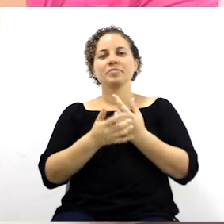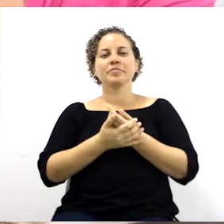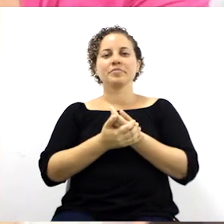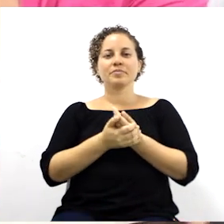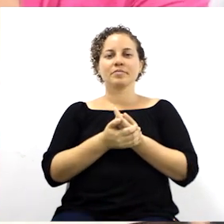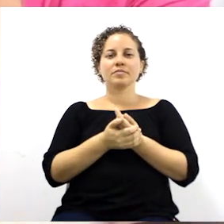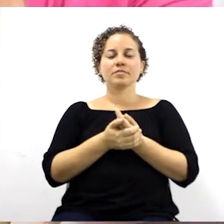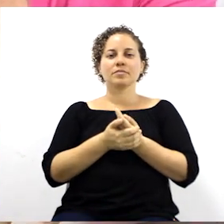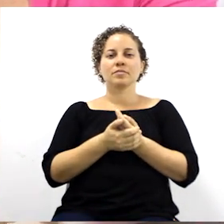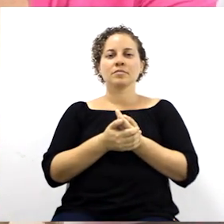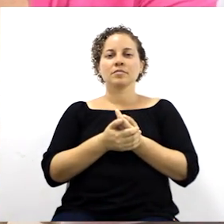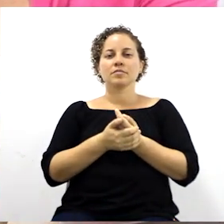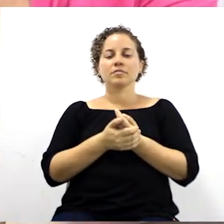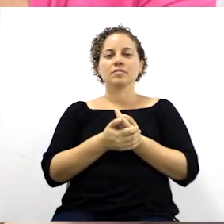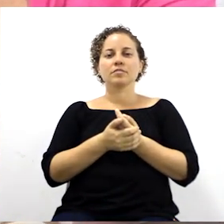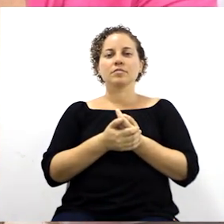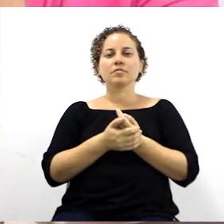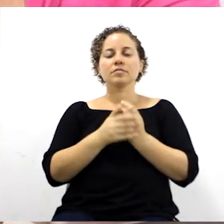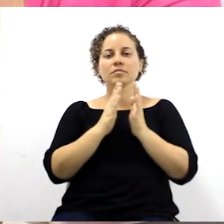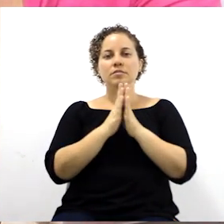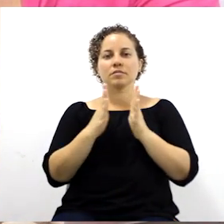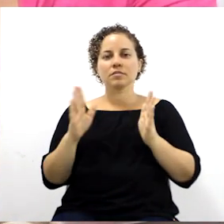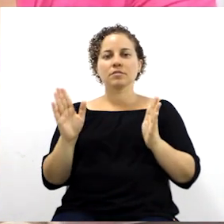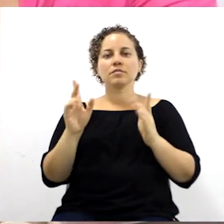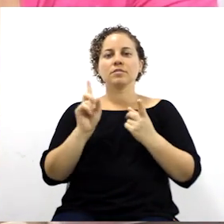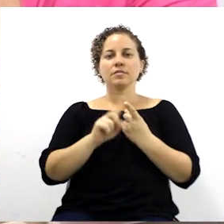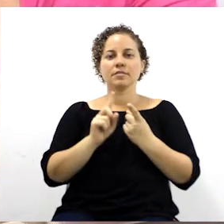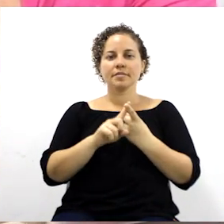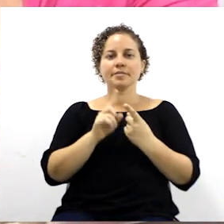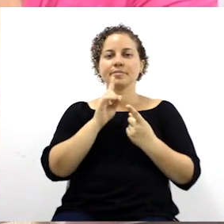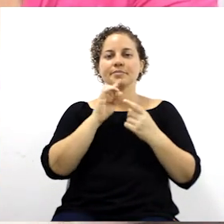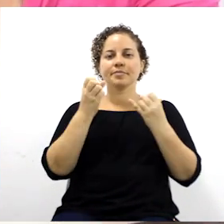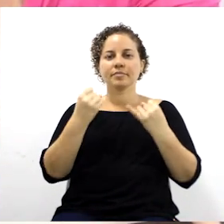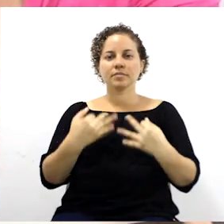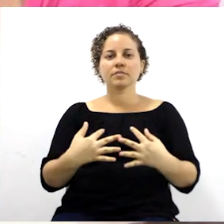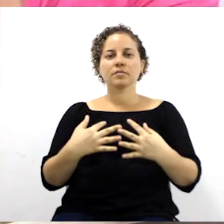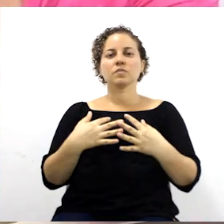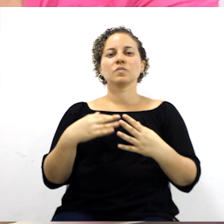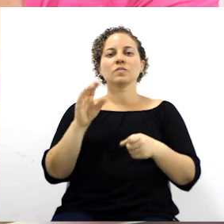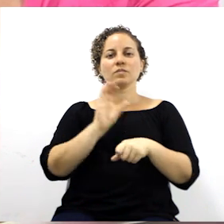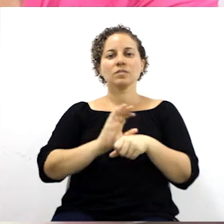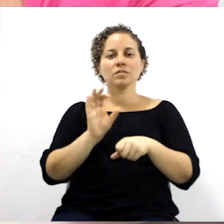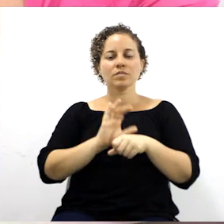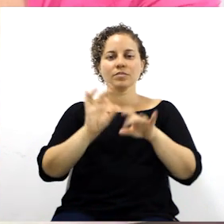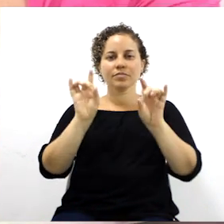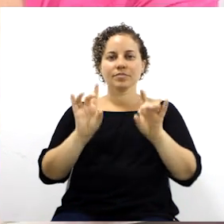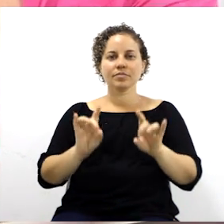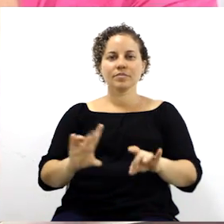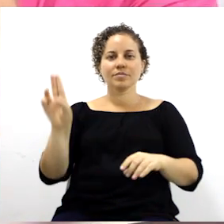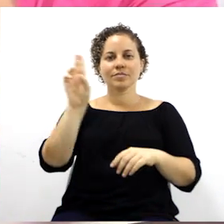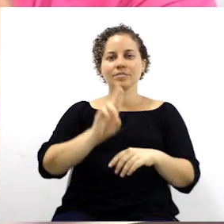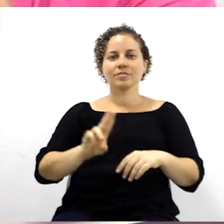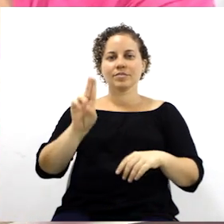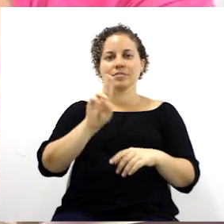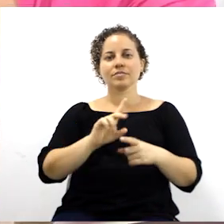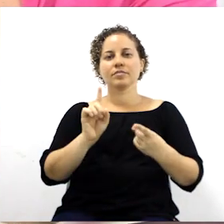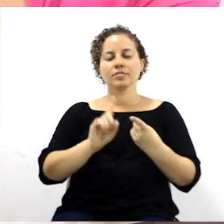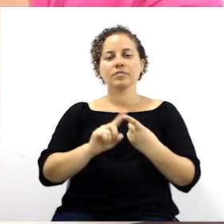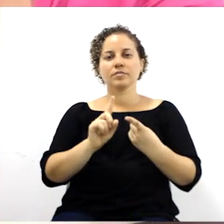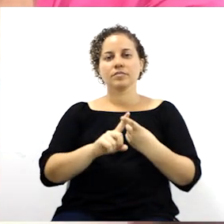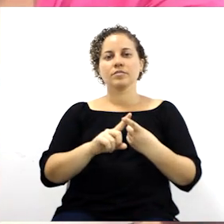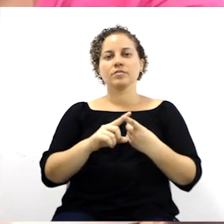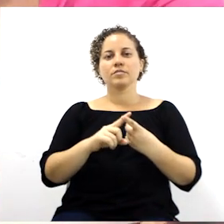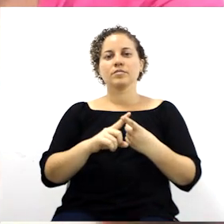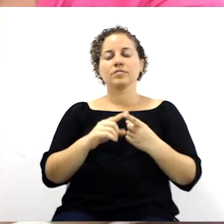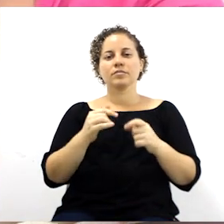A gente também tem a exposição bibliográfica, a gente já viu um pouco sobre isso, os cursos especializados de formação de usuários. Então tem aqueles cursos de base de